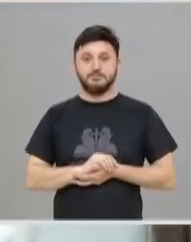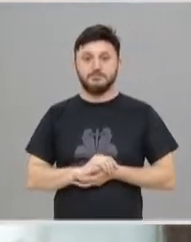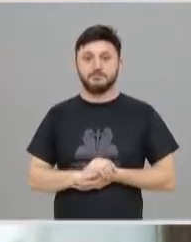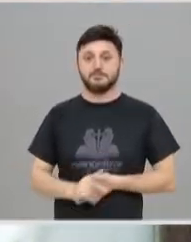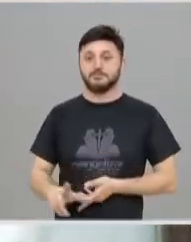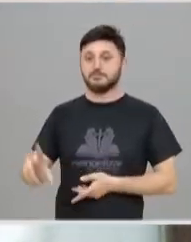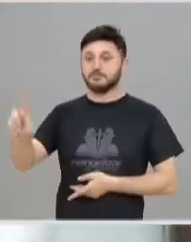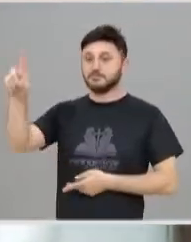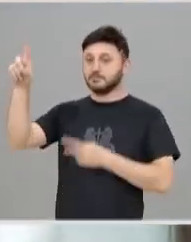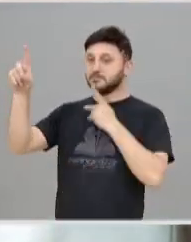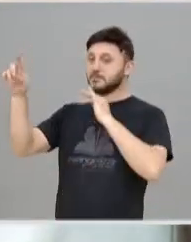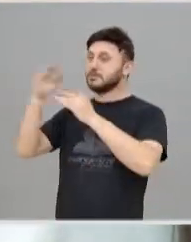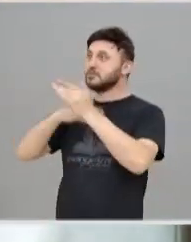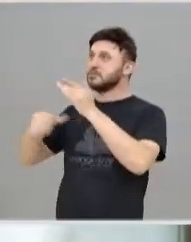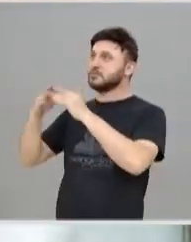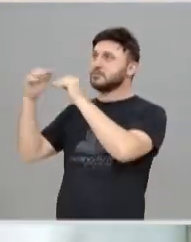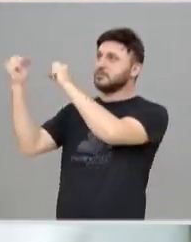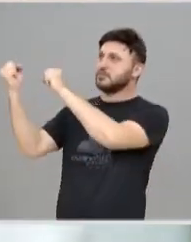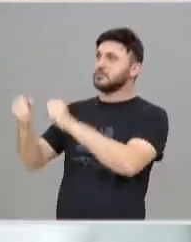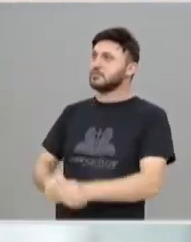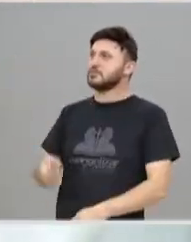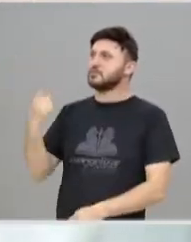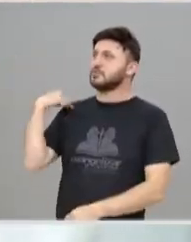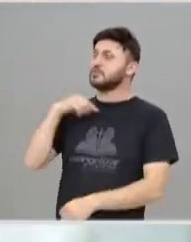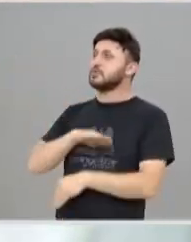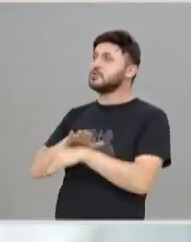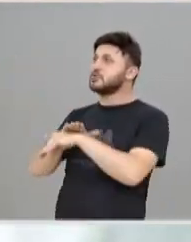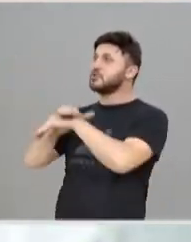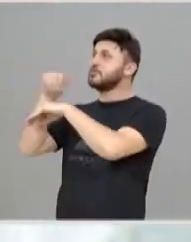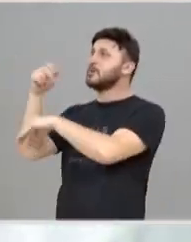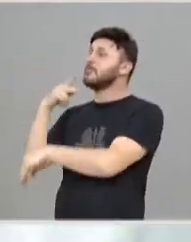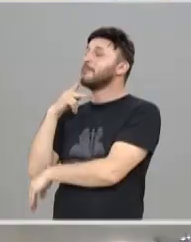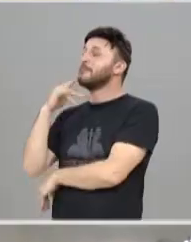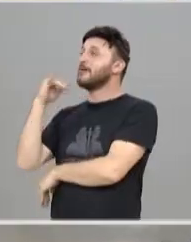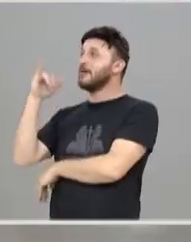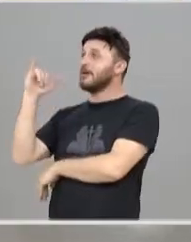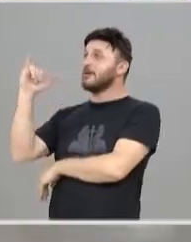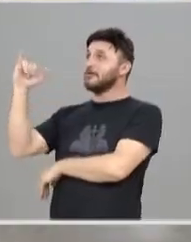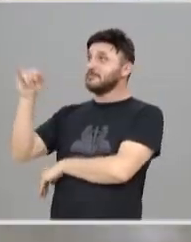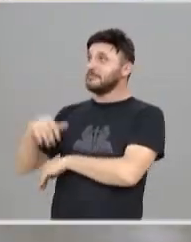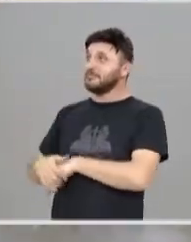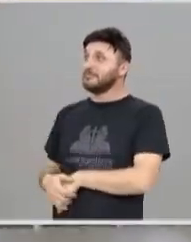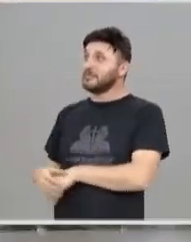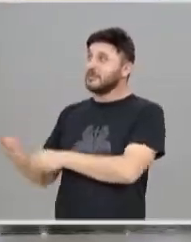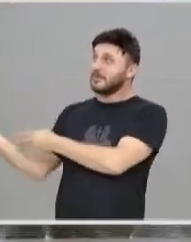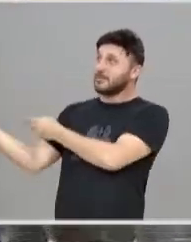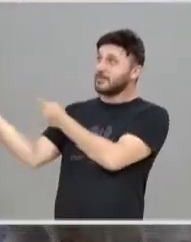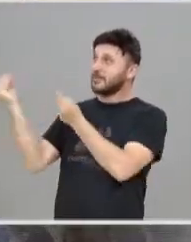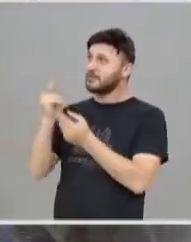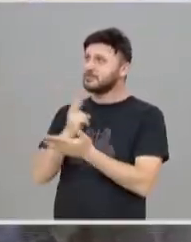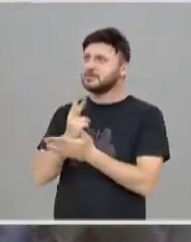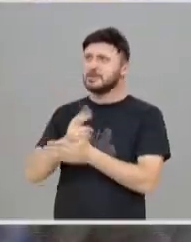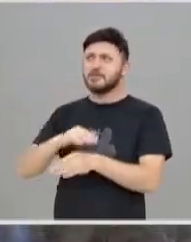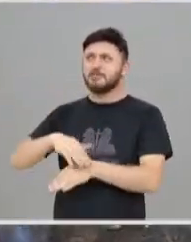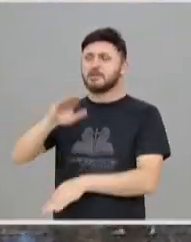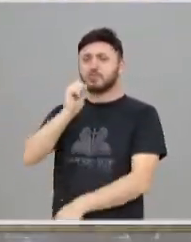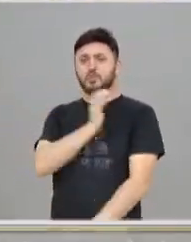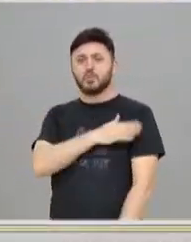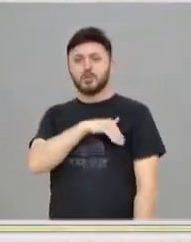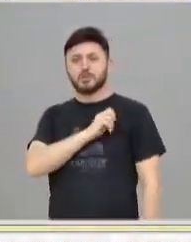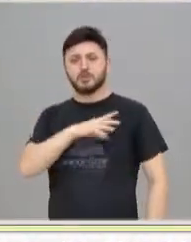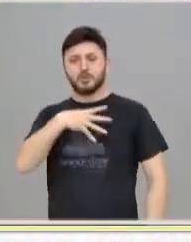Deus eterno e todo-poderoso, a quem ousamos chamar de Pai, dai-nos cada vez mais um coração